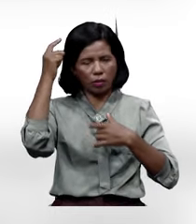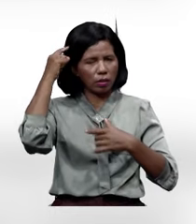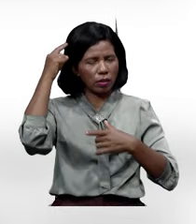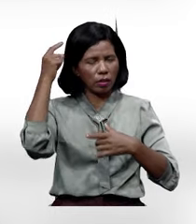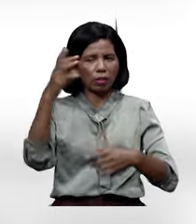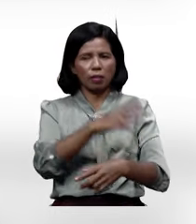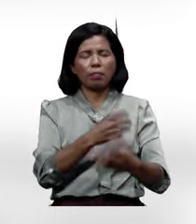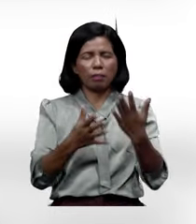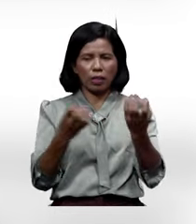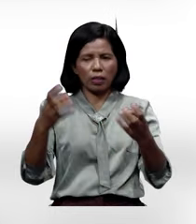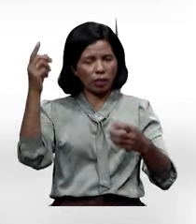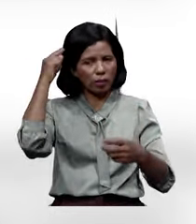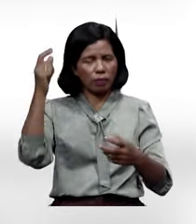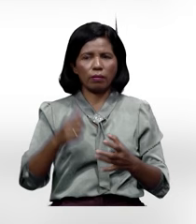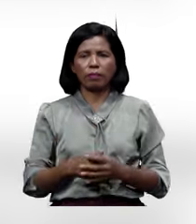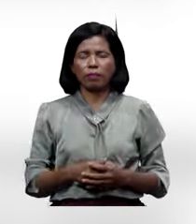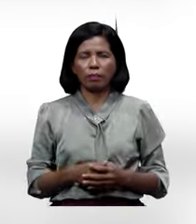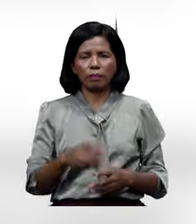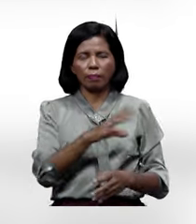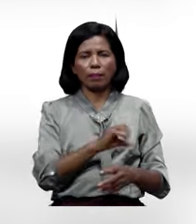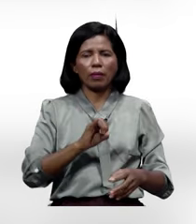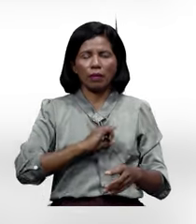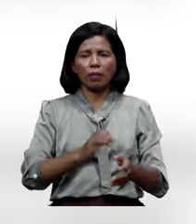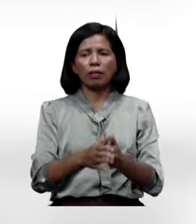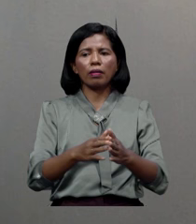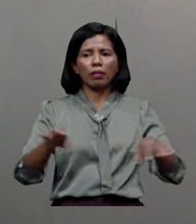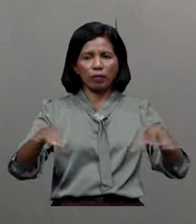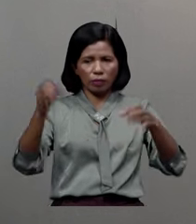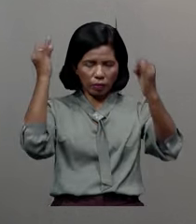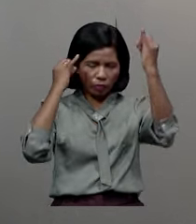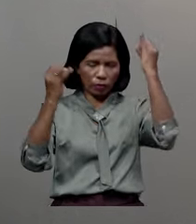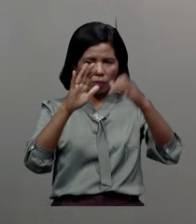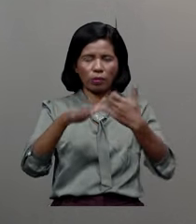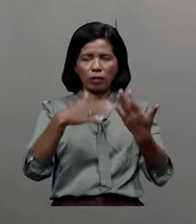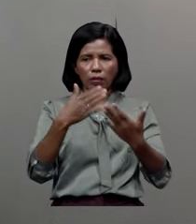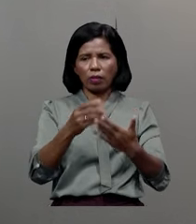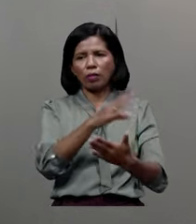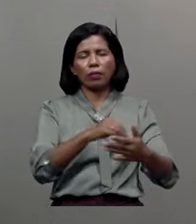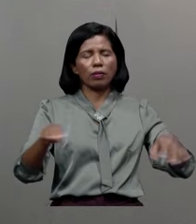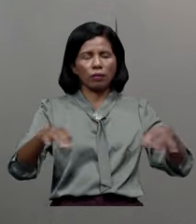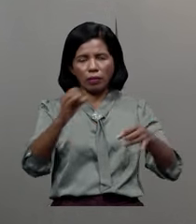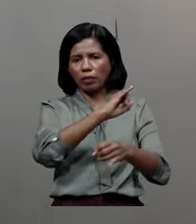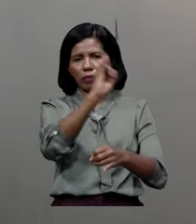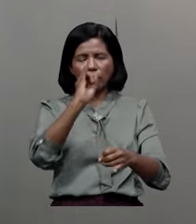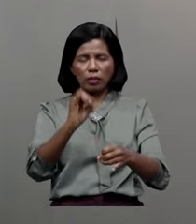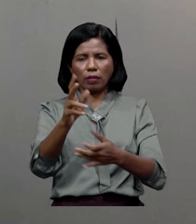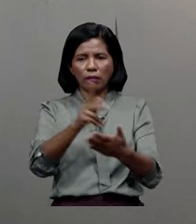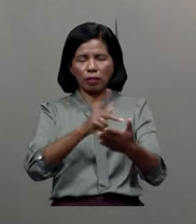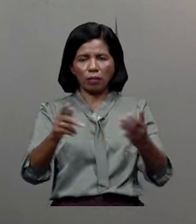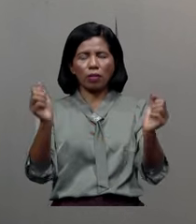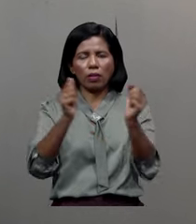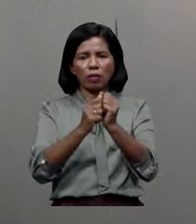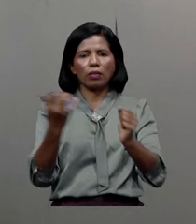entupido e haulun. Falso, ame hanoi, serviço informação sira, nomo serviço investigação criminal, ou sira ninia